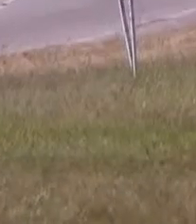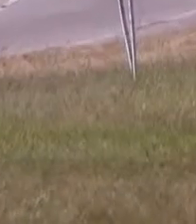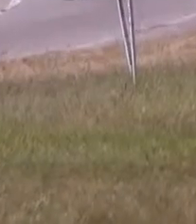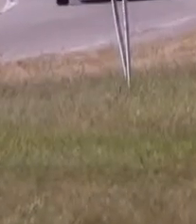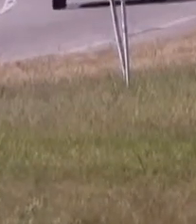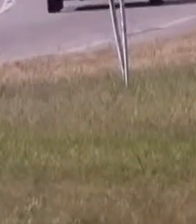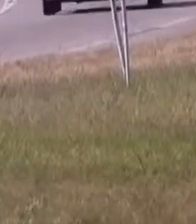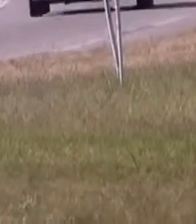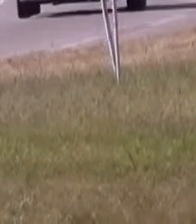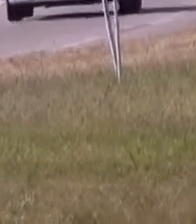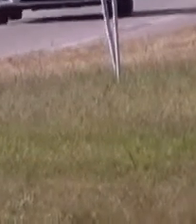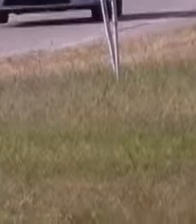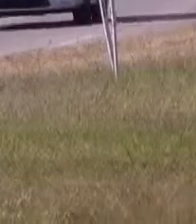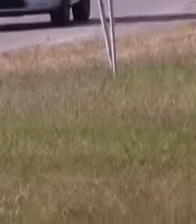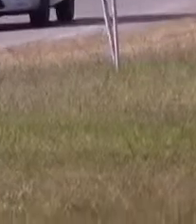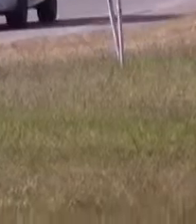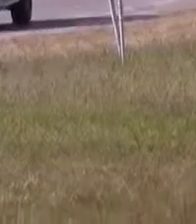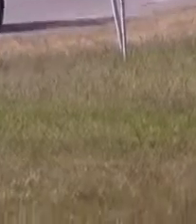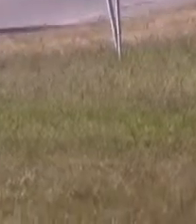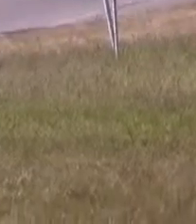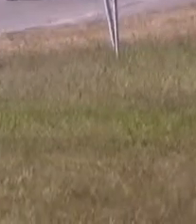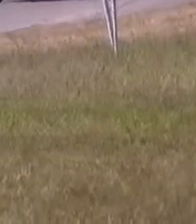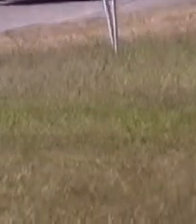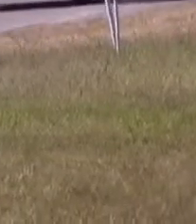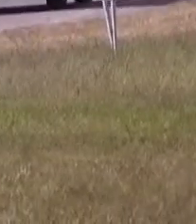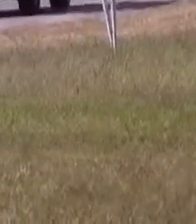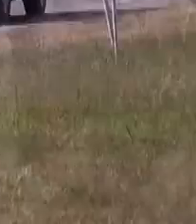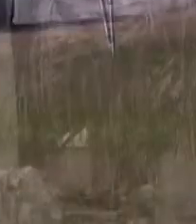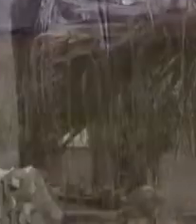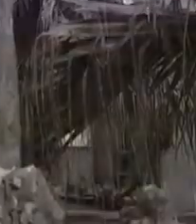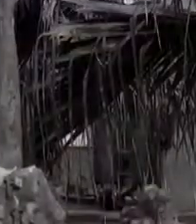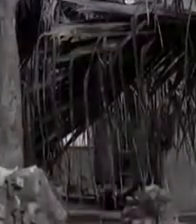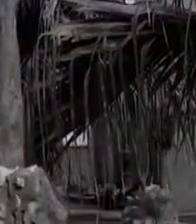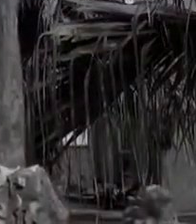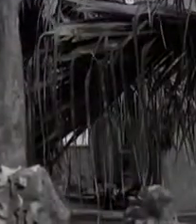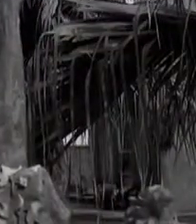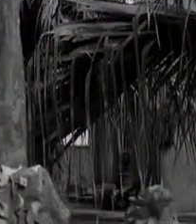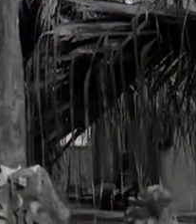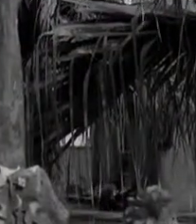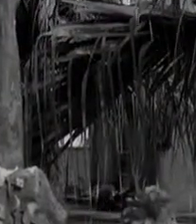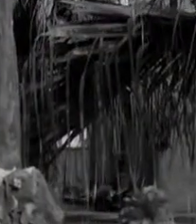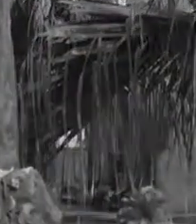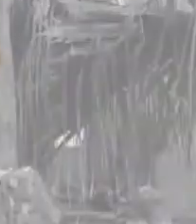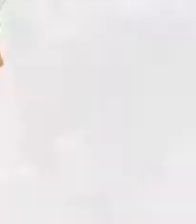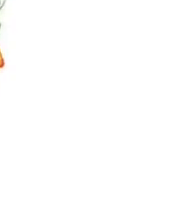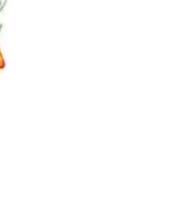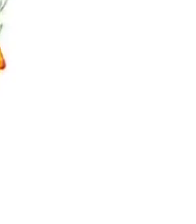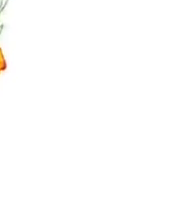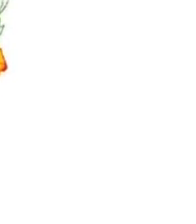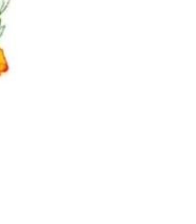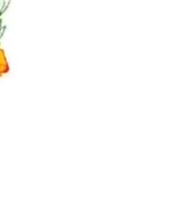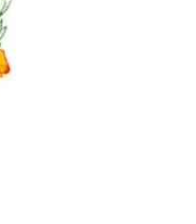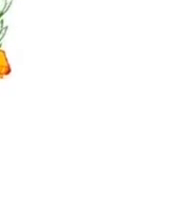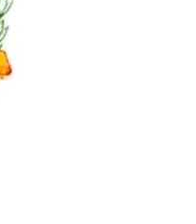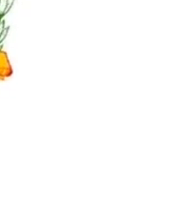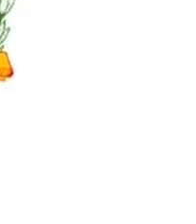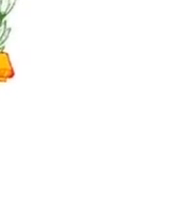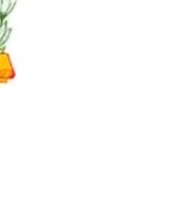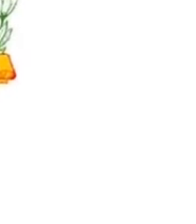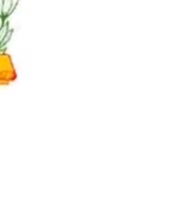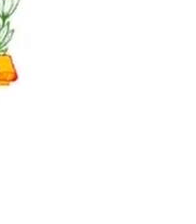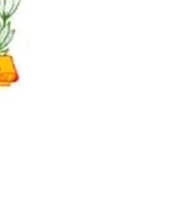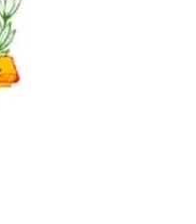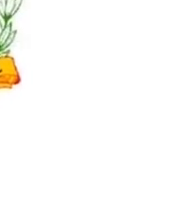Vá com calma. As pessoas esperam. A vida não. Uma campanha da Câmara